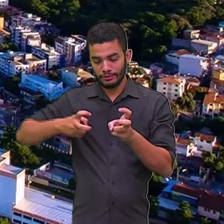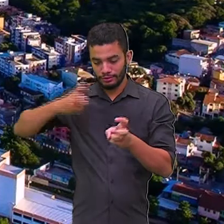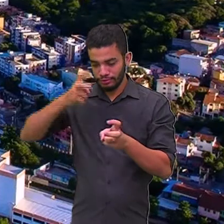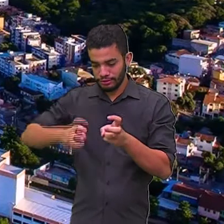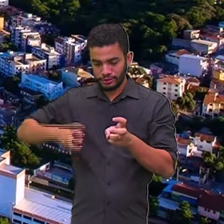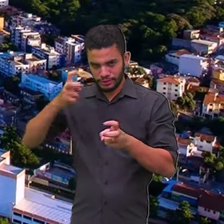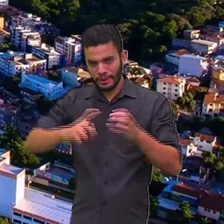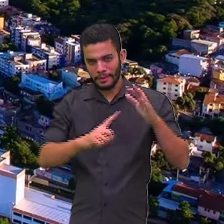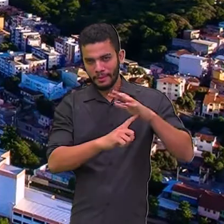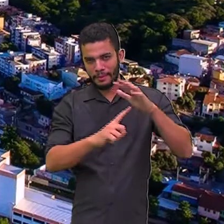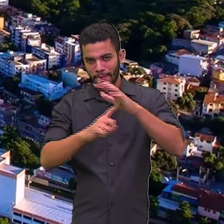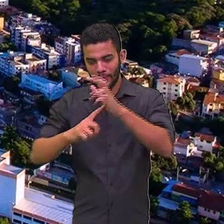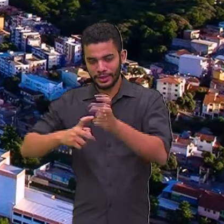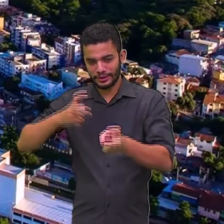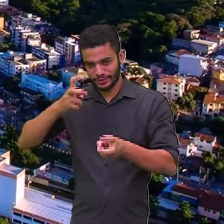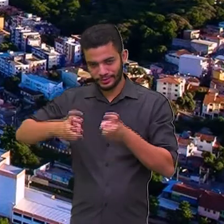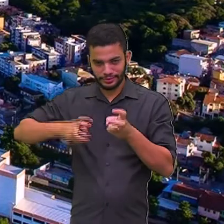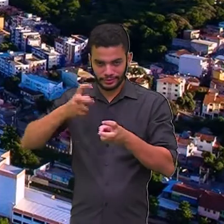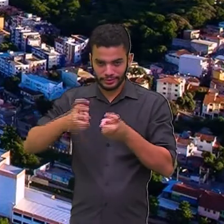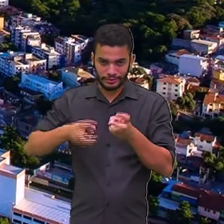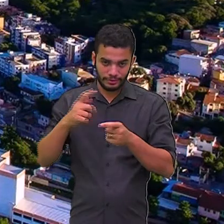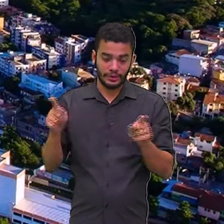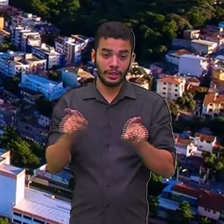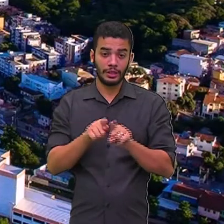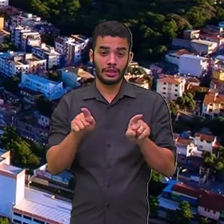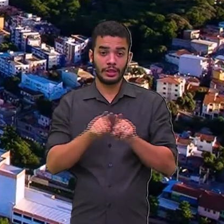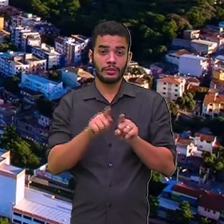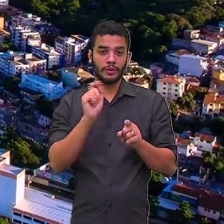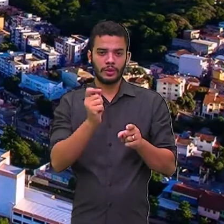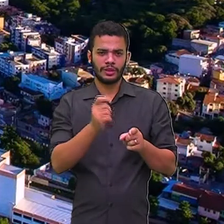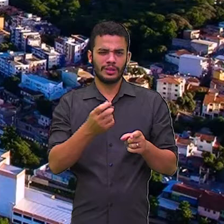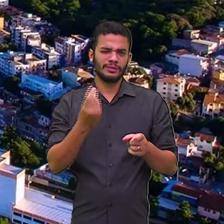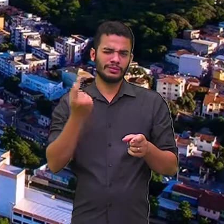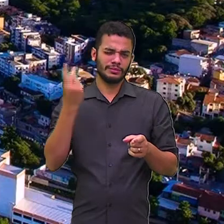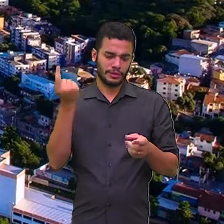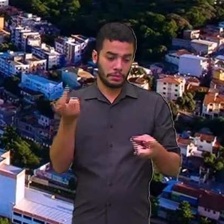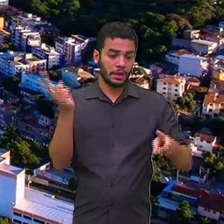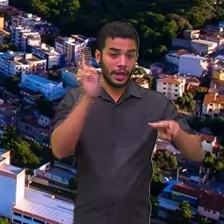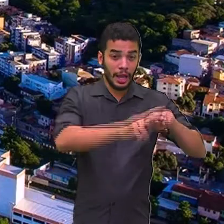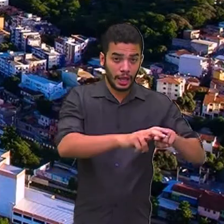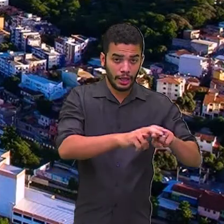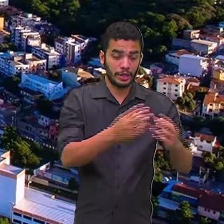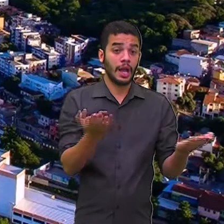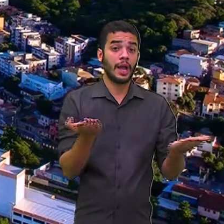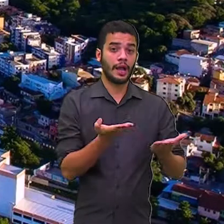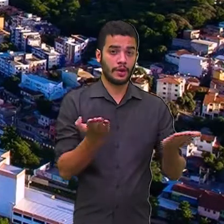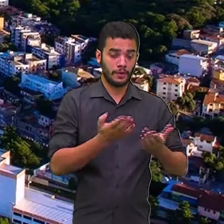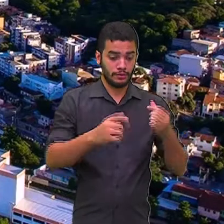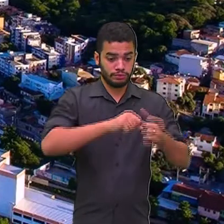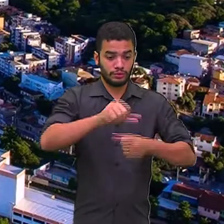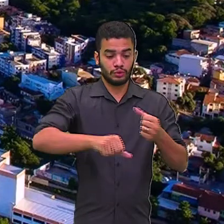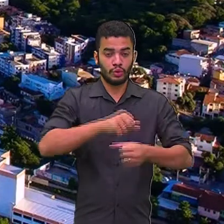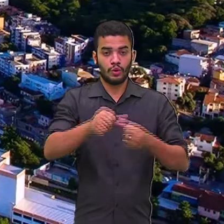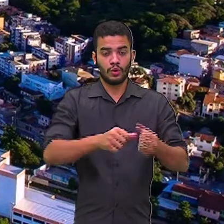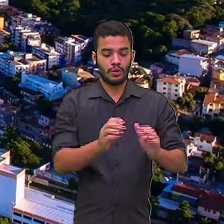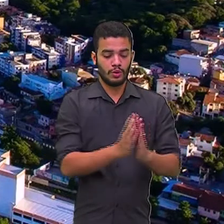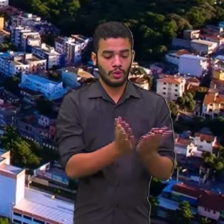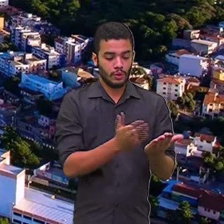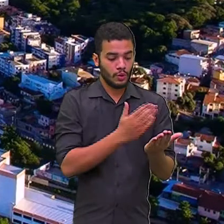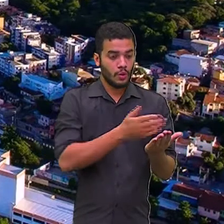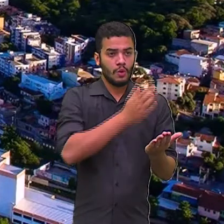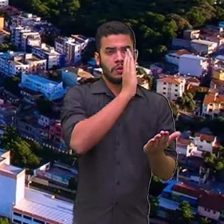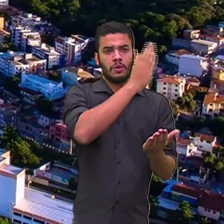da Estação, a fachada da antiga cadeia pública, onde hoje funciona a Biblioteca Municipal Nelson